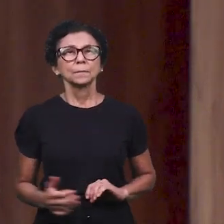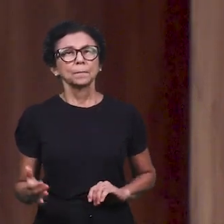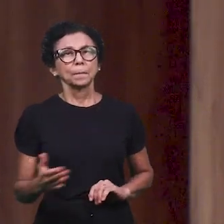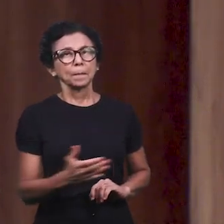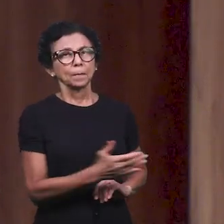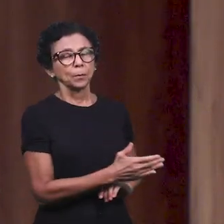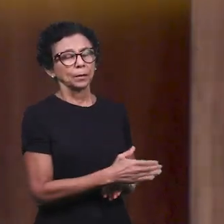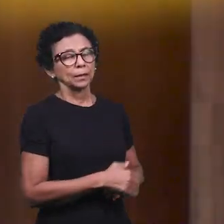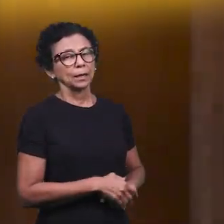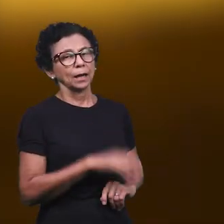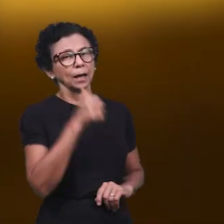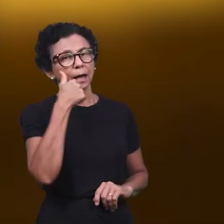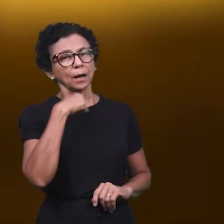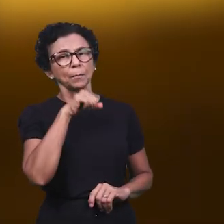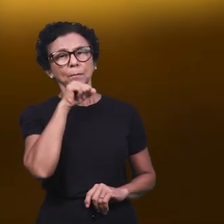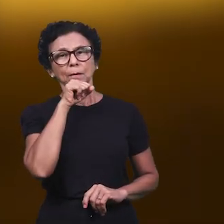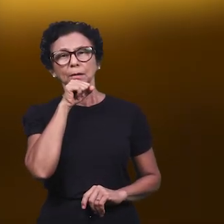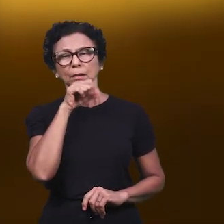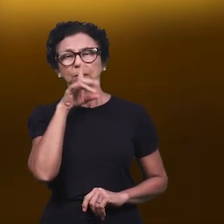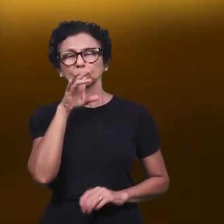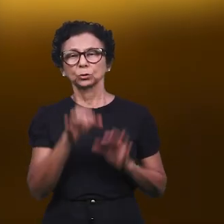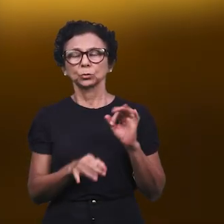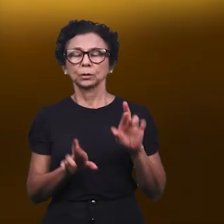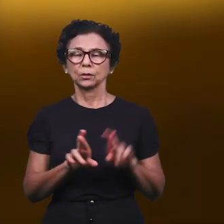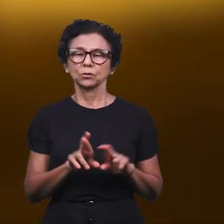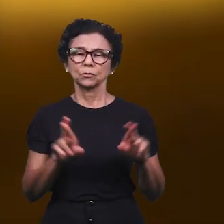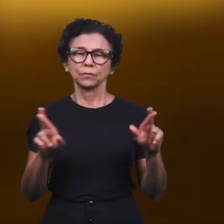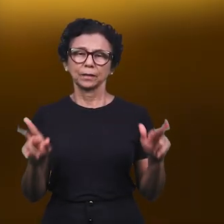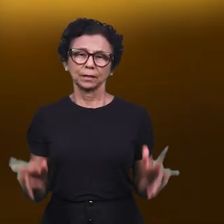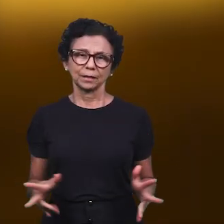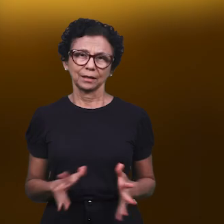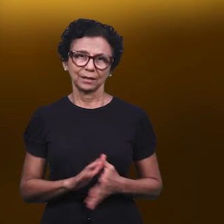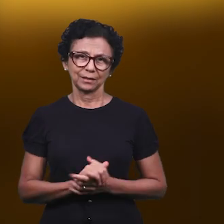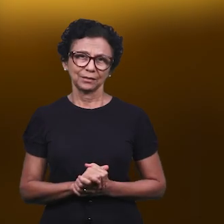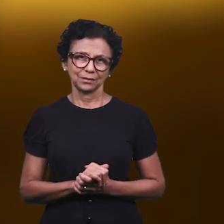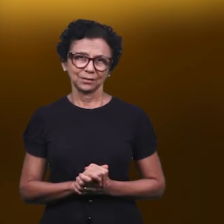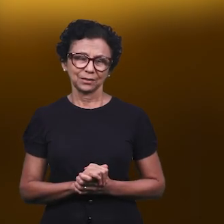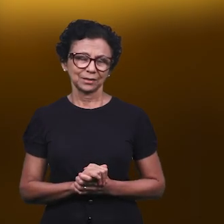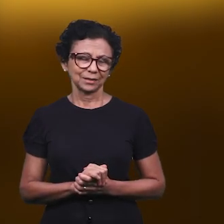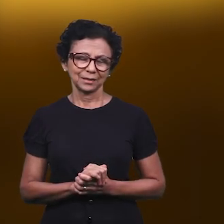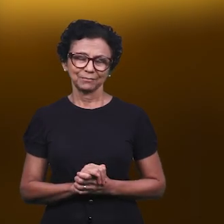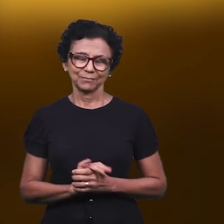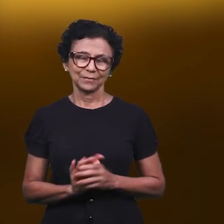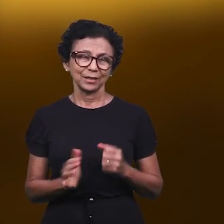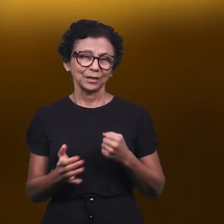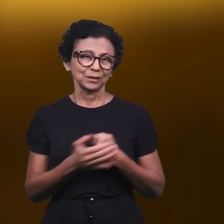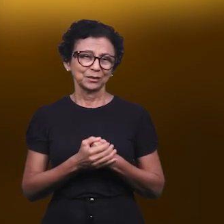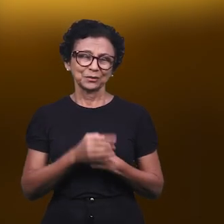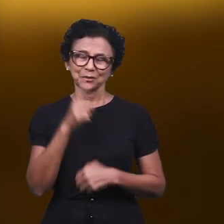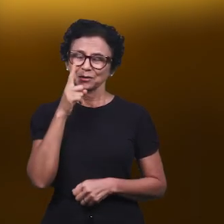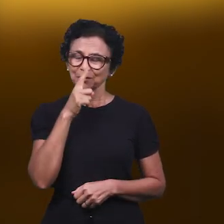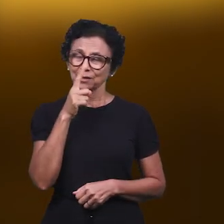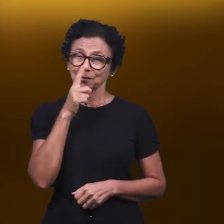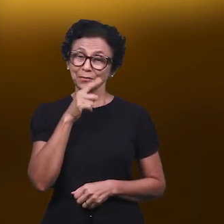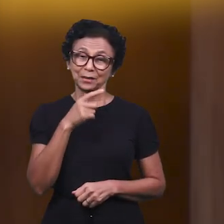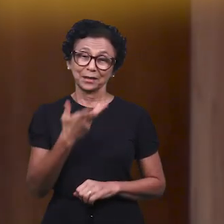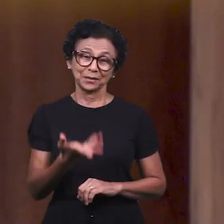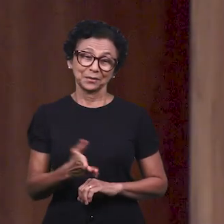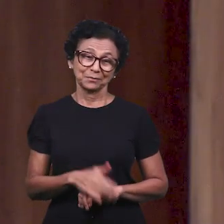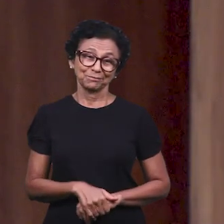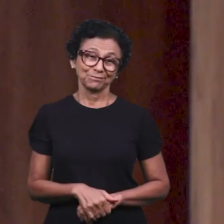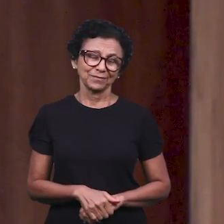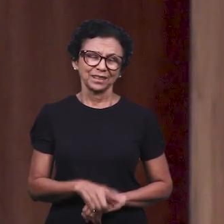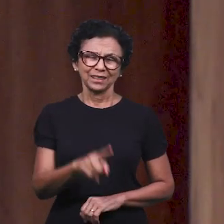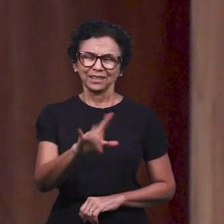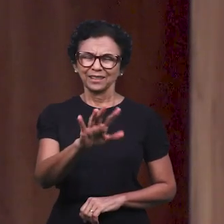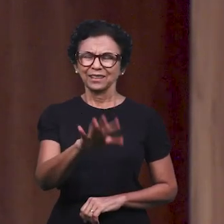diferente. Porque assim, o amor encobre uma multidão de defeitos. Uhum. Então ele nem vai. Você errou